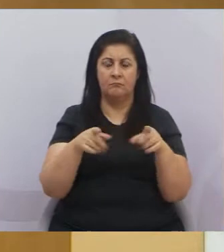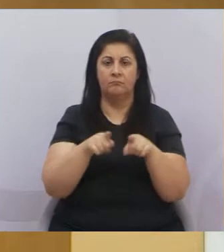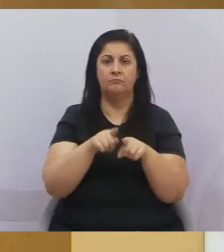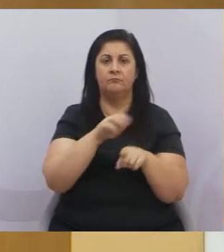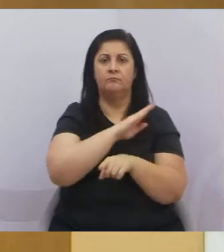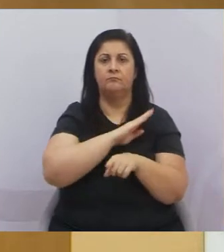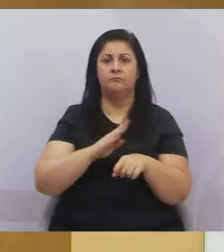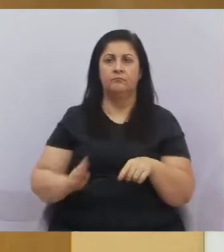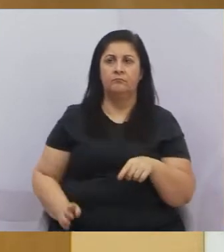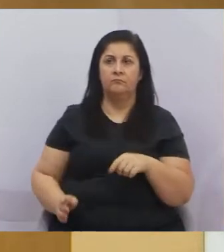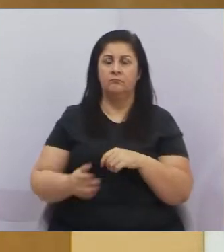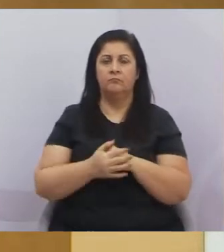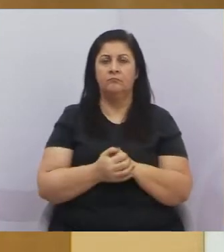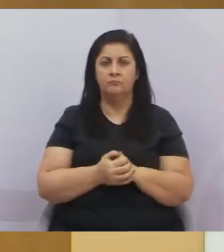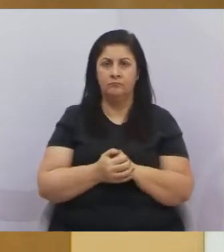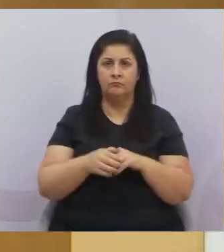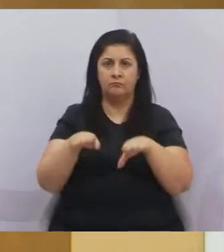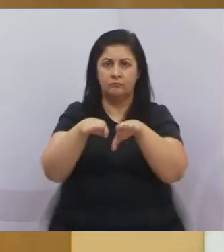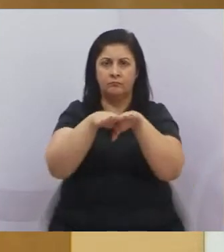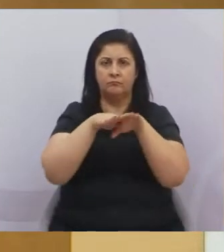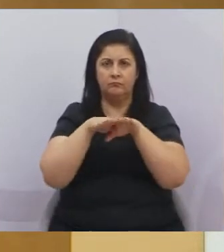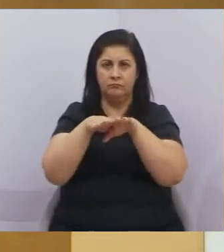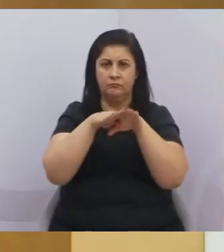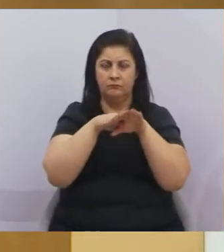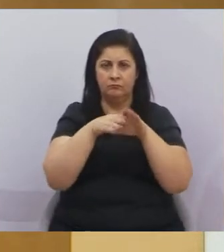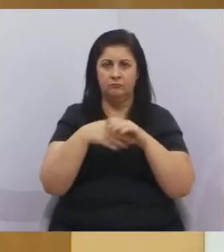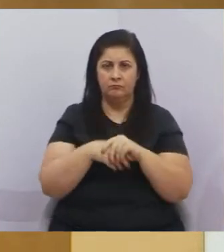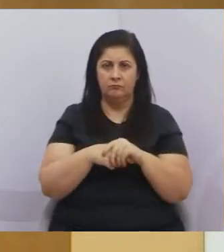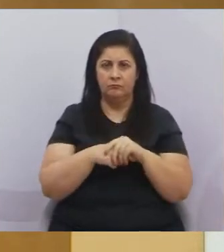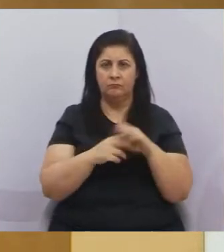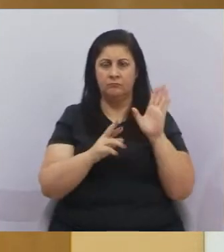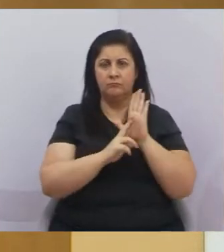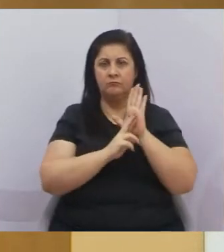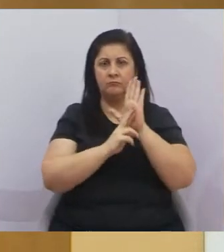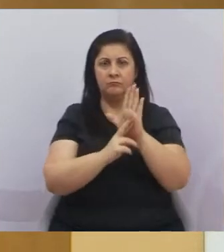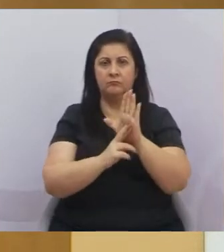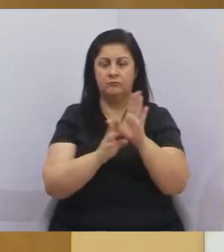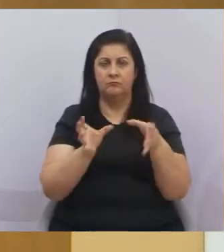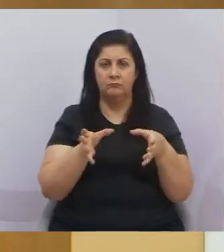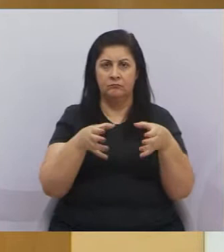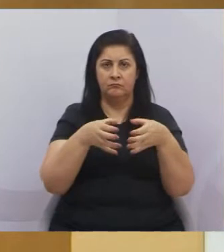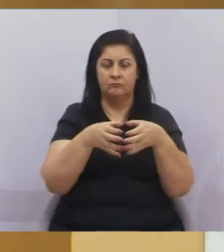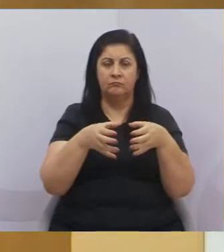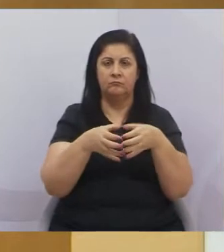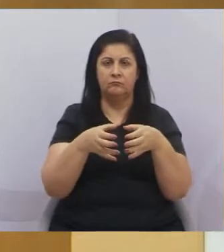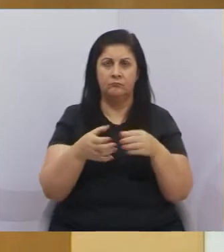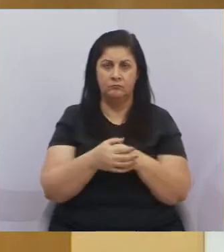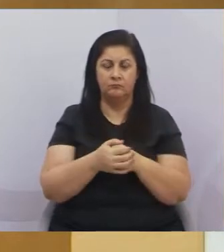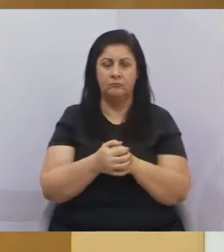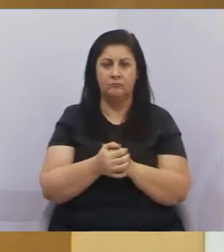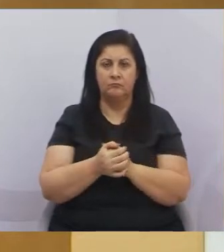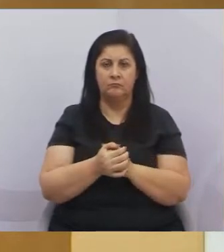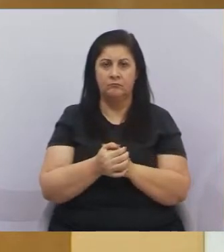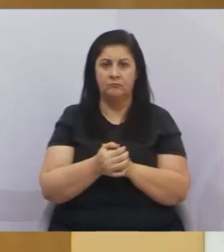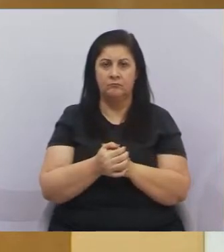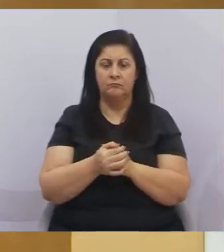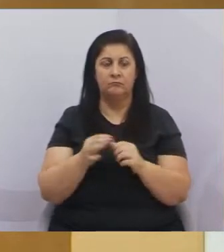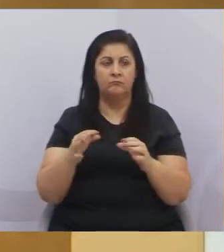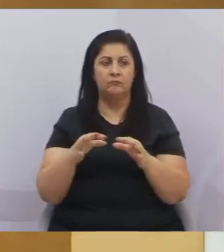público, será de forma paritária, sendo que os representantes das entidades relacionadas devem ser